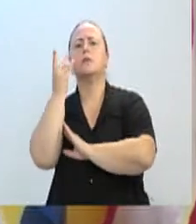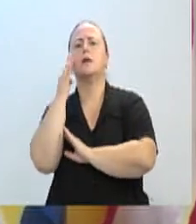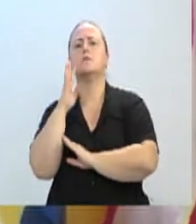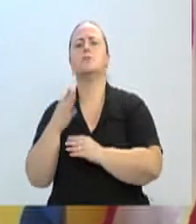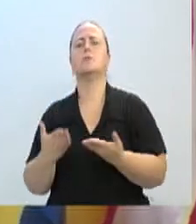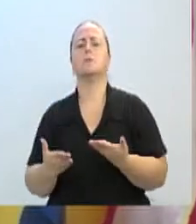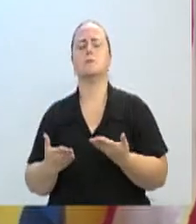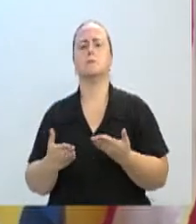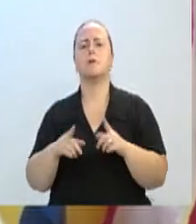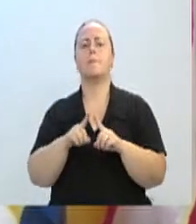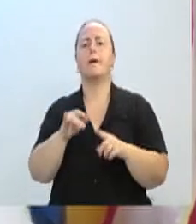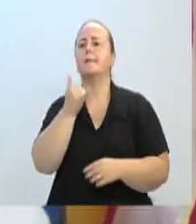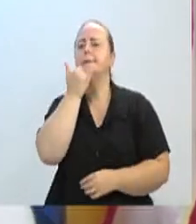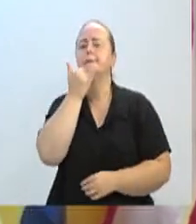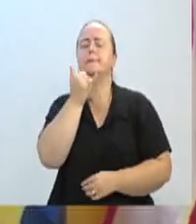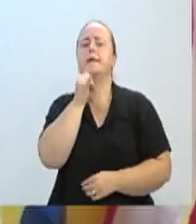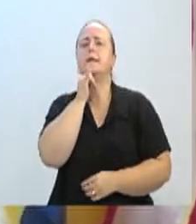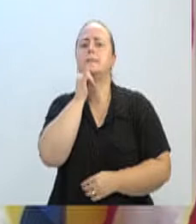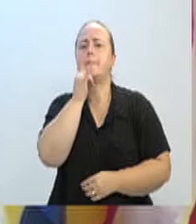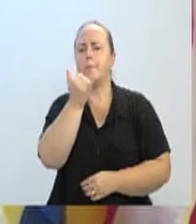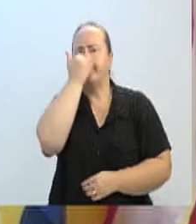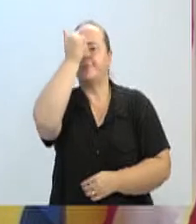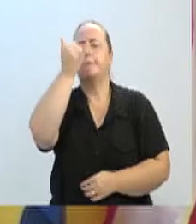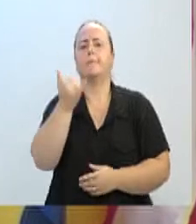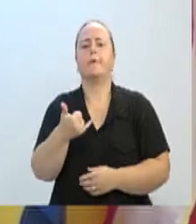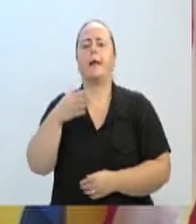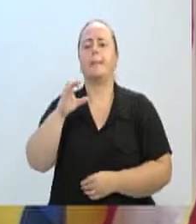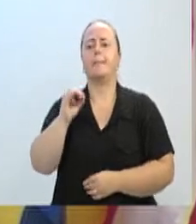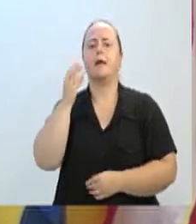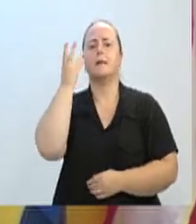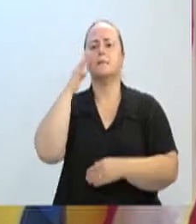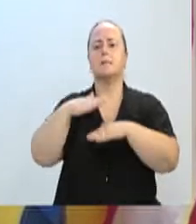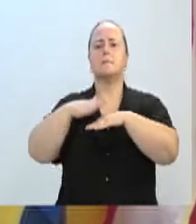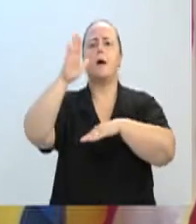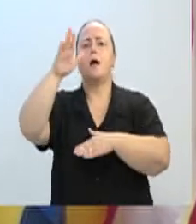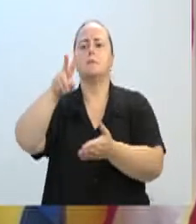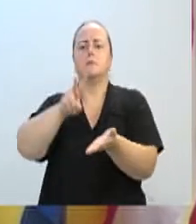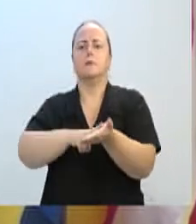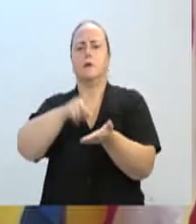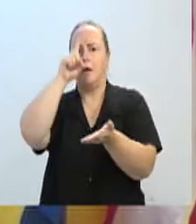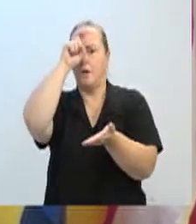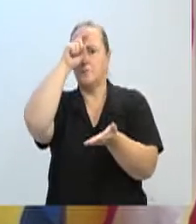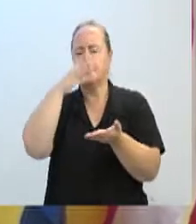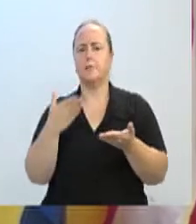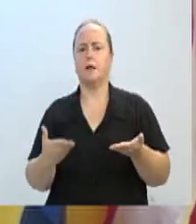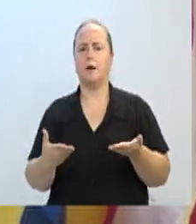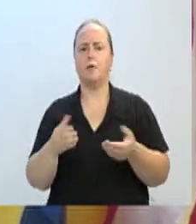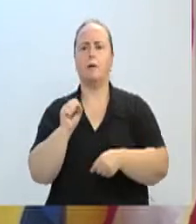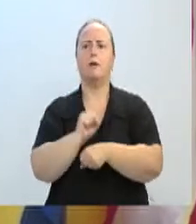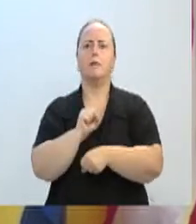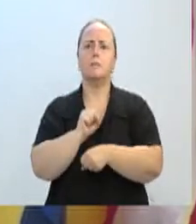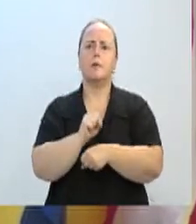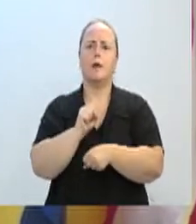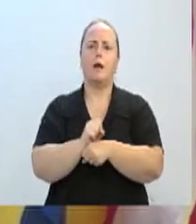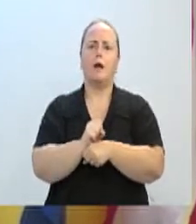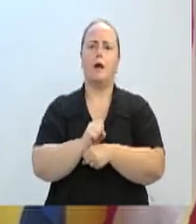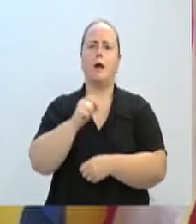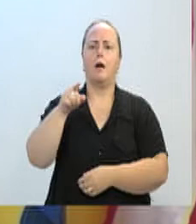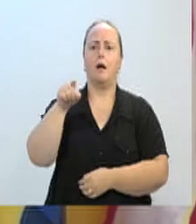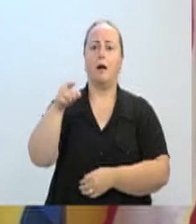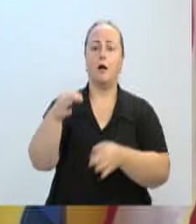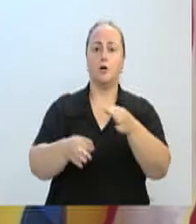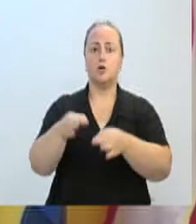e demorar, enfim, ficar internado, e aí até o mandato de segurança, algo nesse sentido, via judicial, isso tudo vai demorar, isso tudo